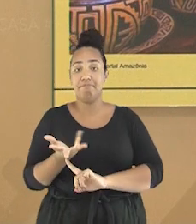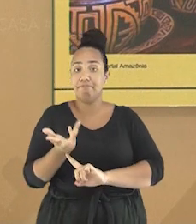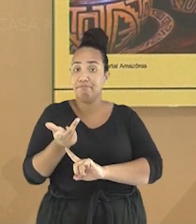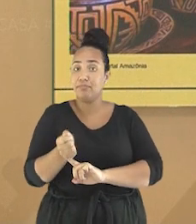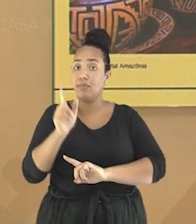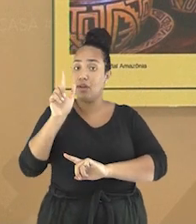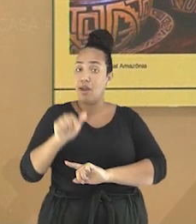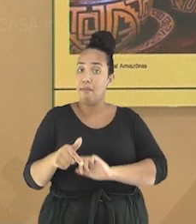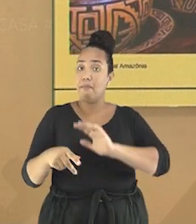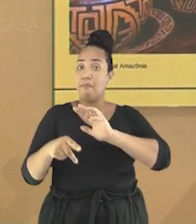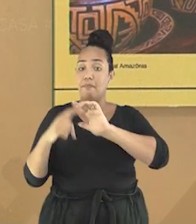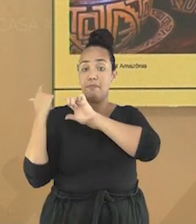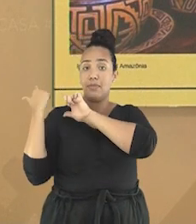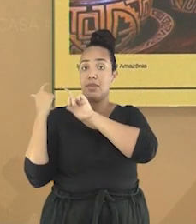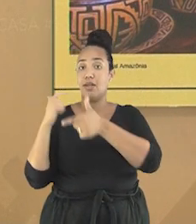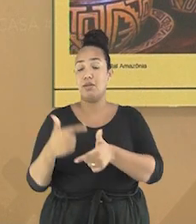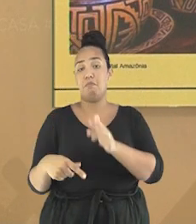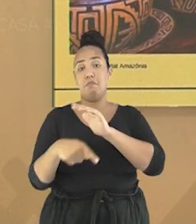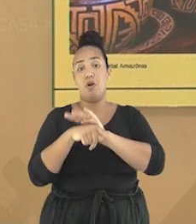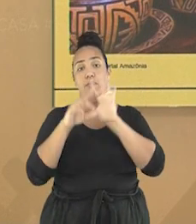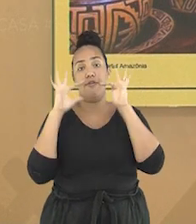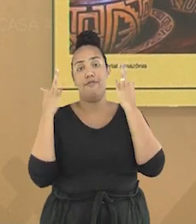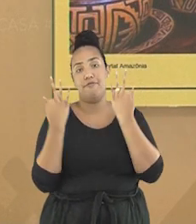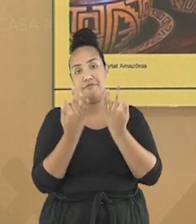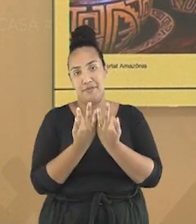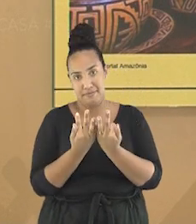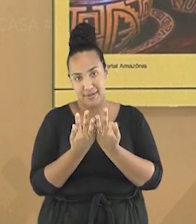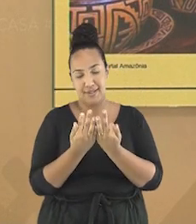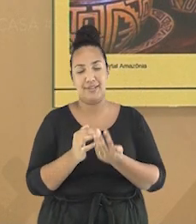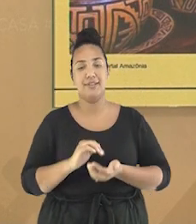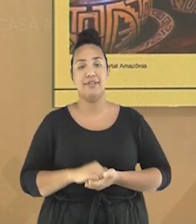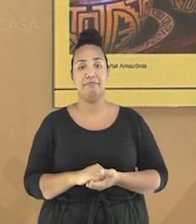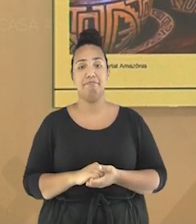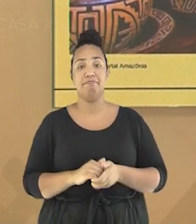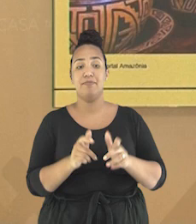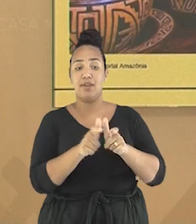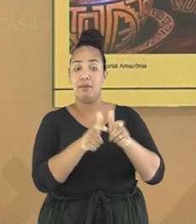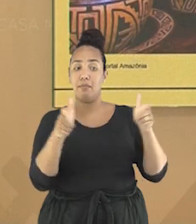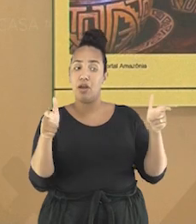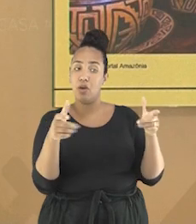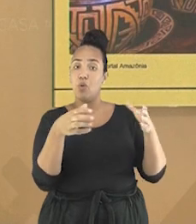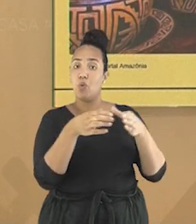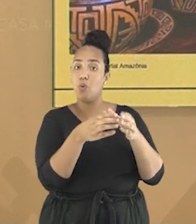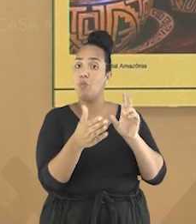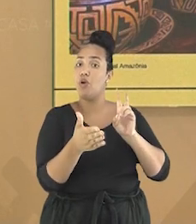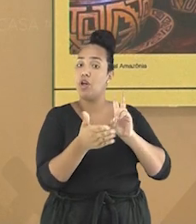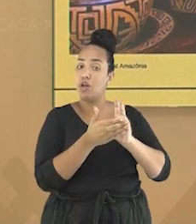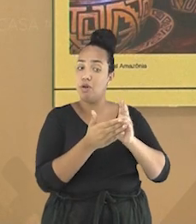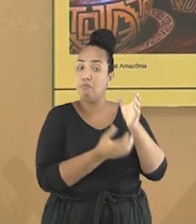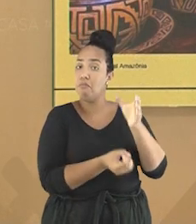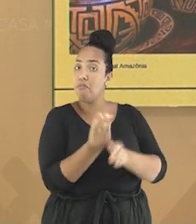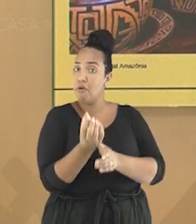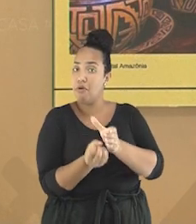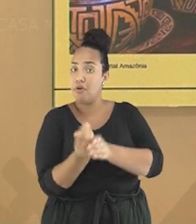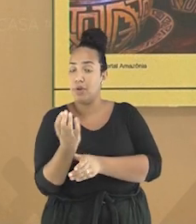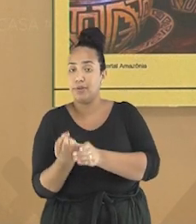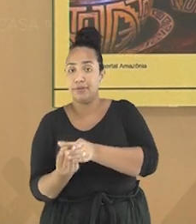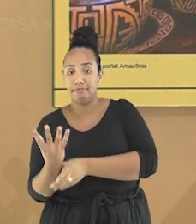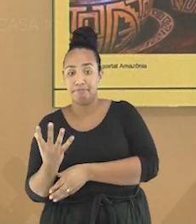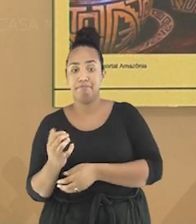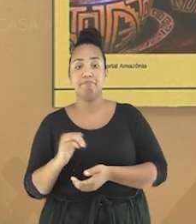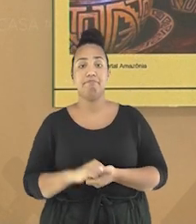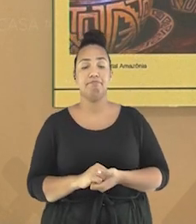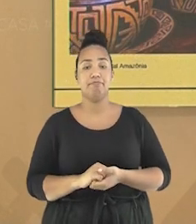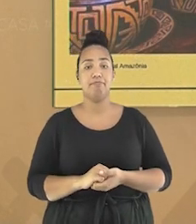é tradicionalmente uma atividade familiar para a maioria das etnias indígenas. Desde o início